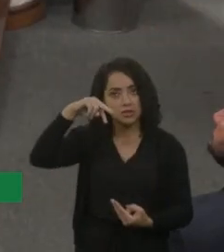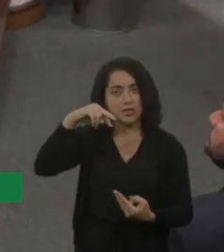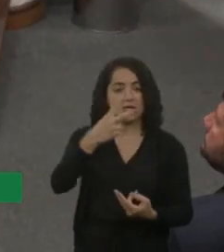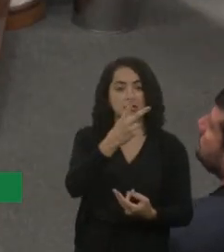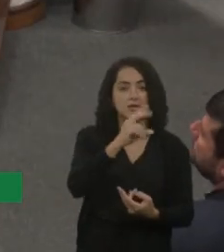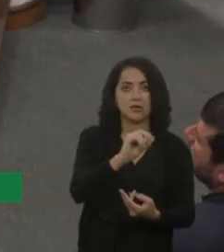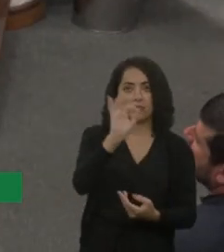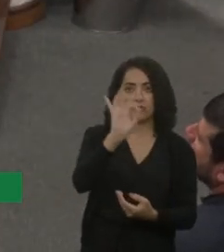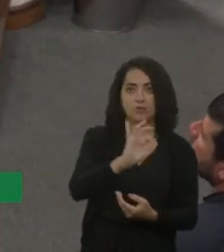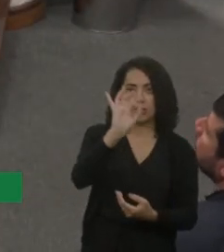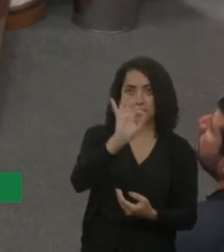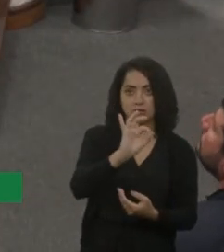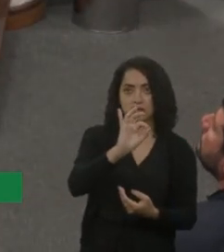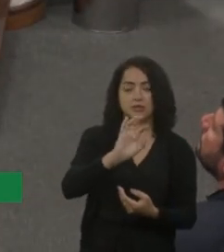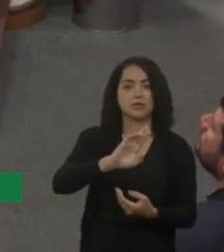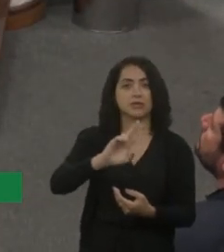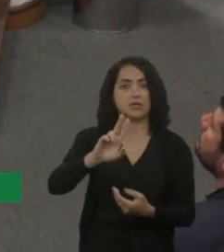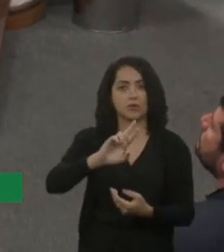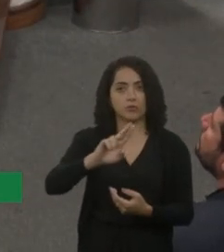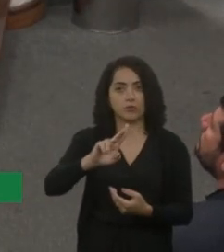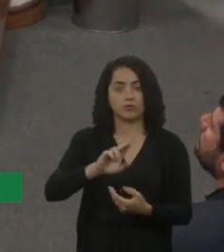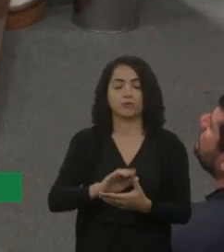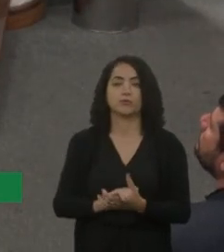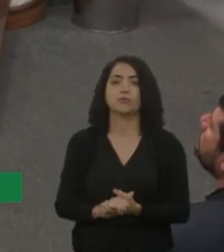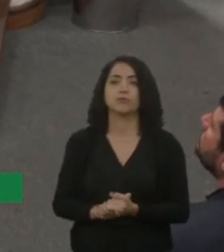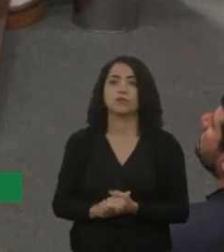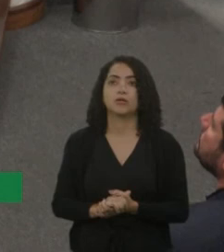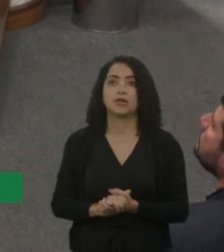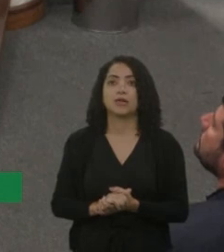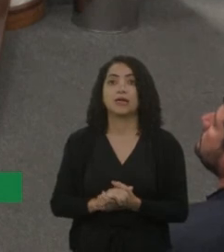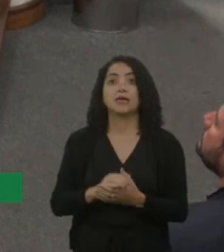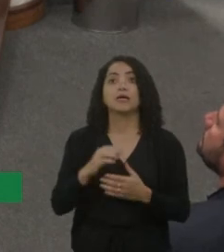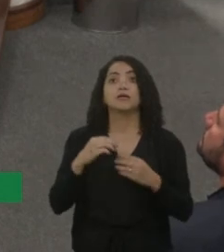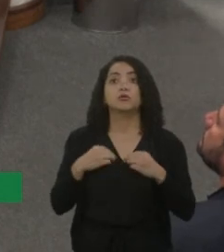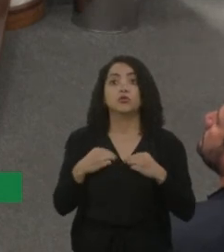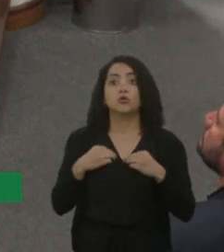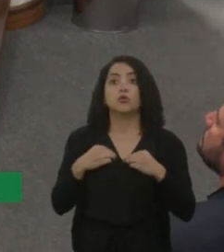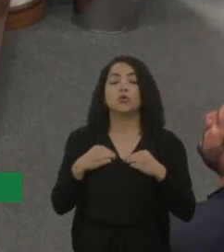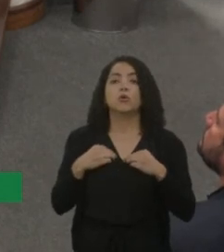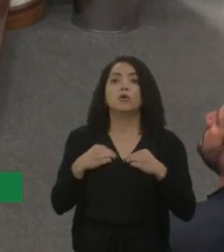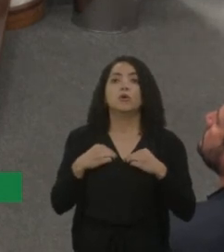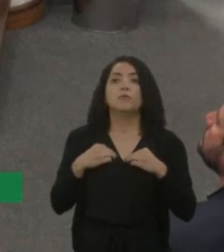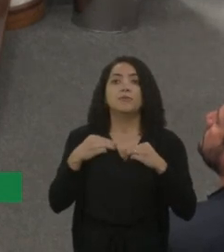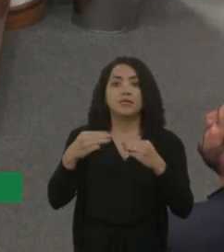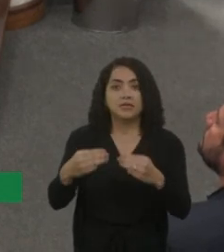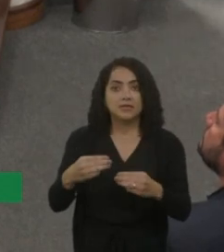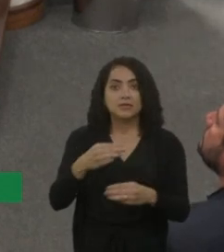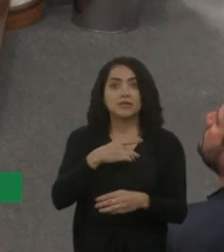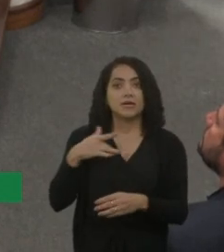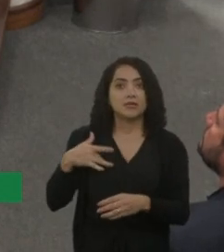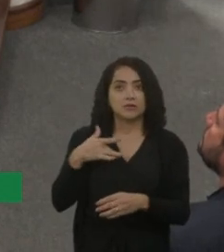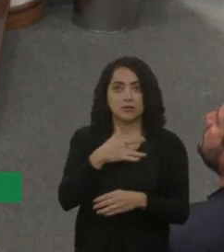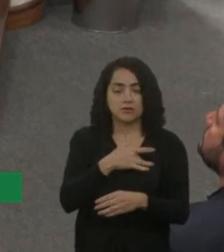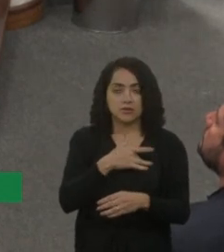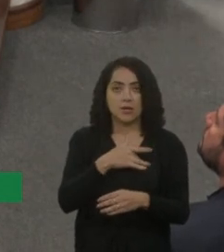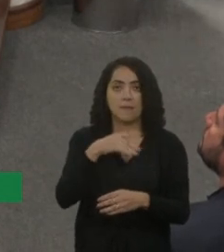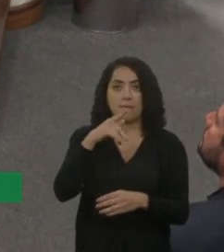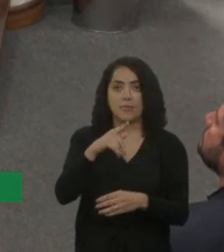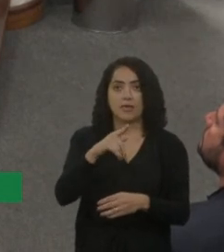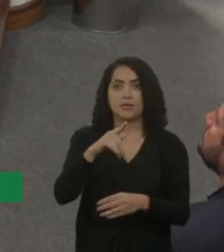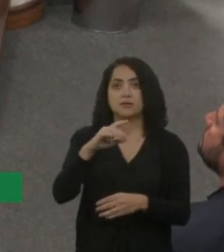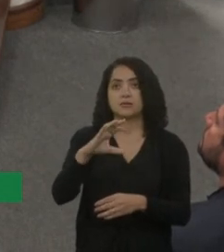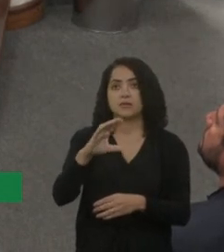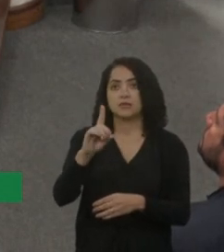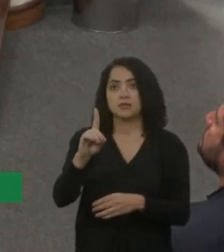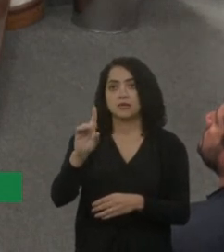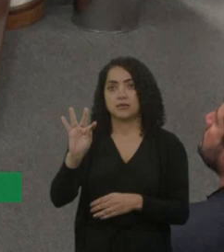de origem não genéticas. No Ministério da Saúde, a gente já tem hoje 39 PCDTs, né, planos